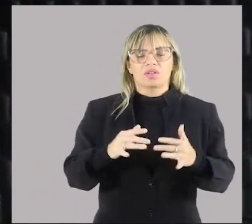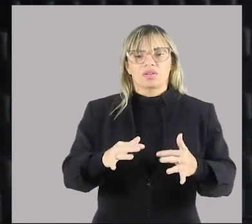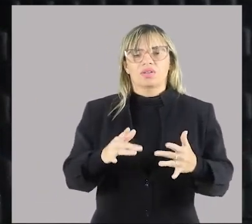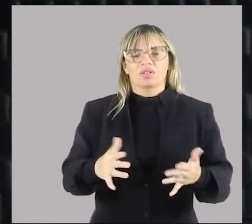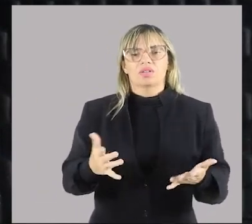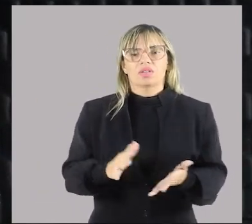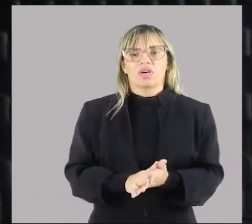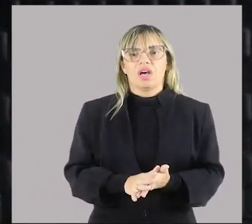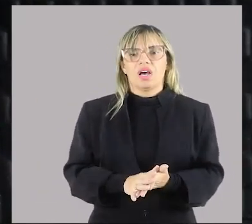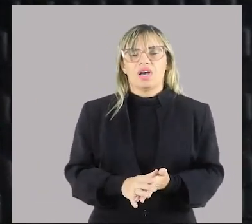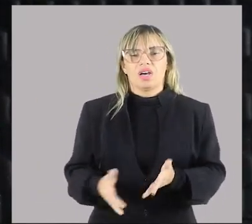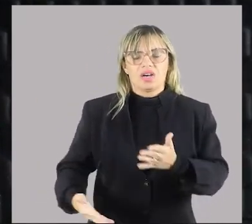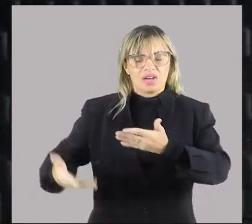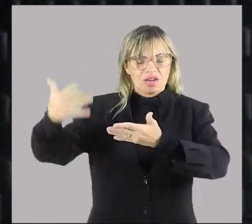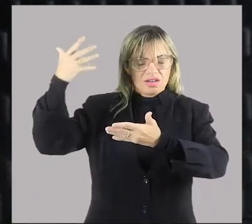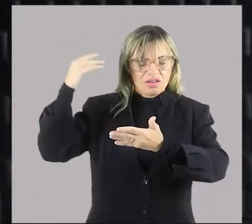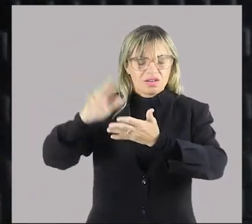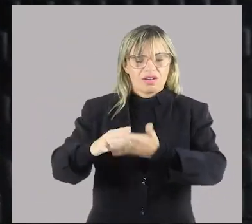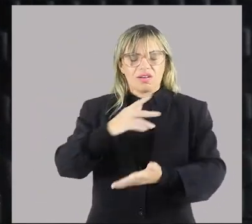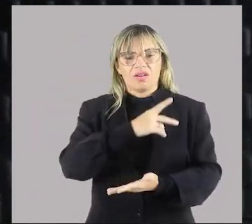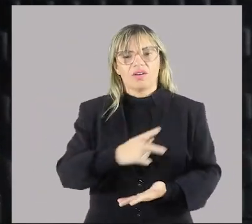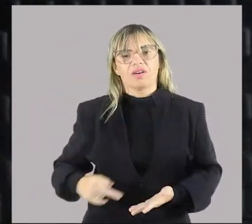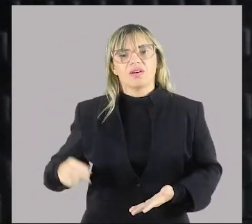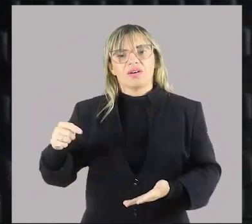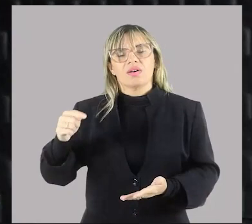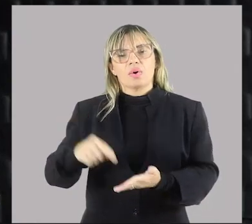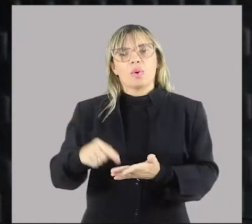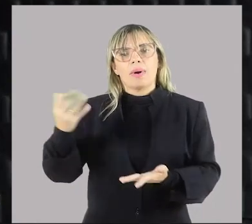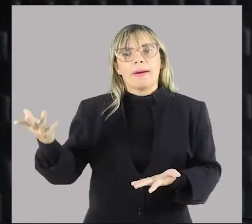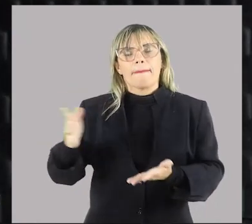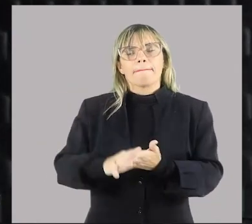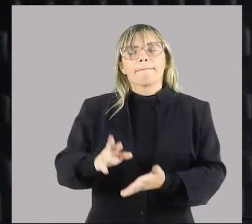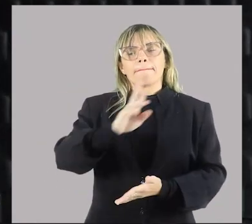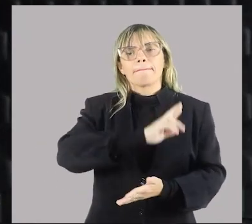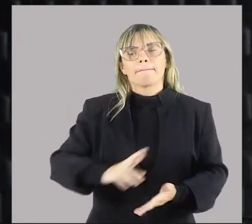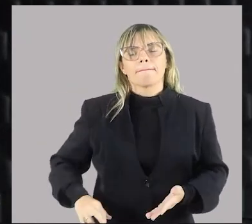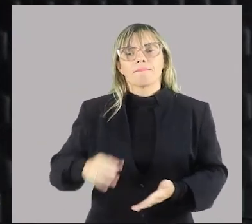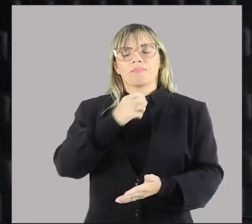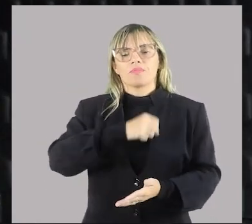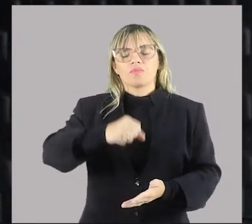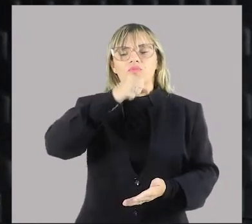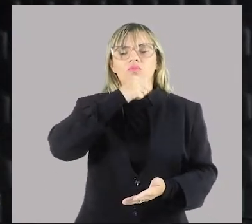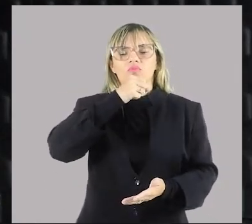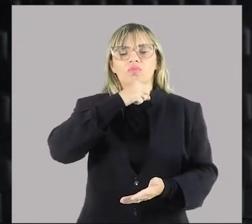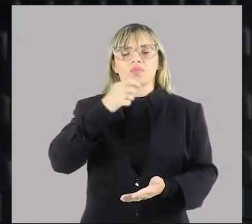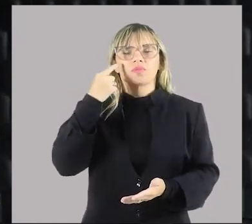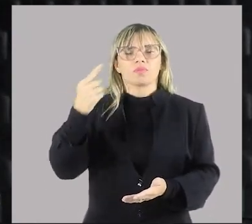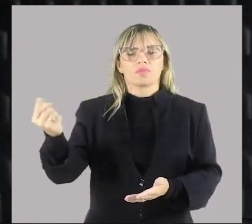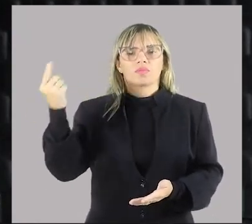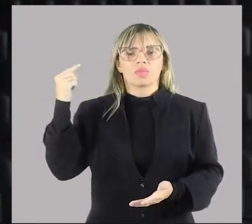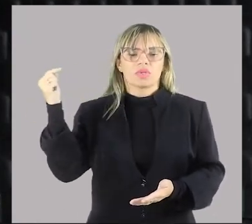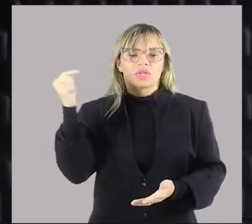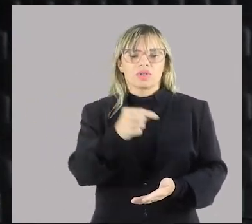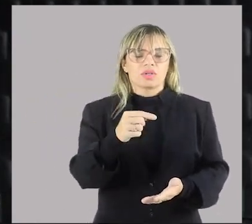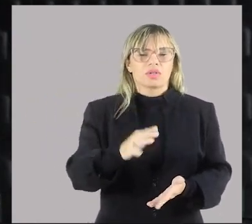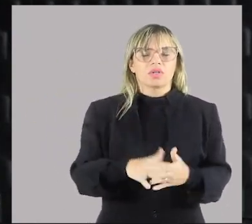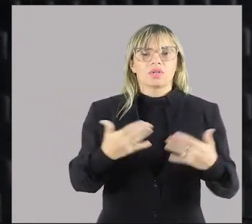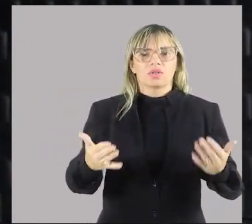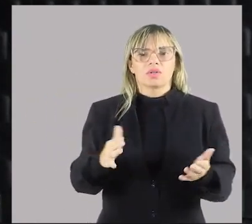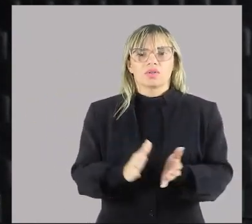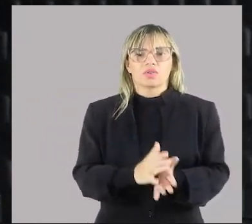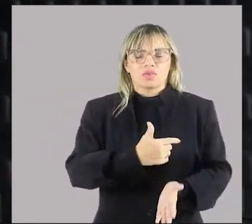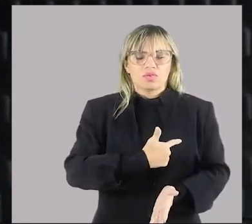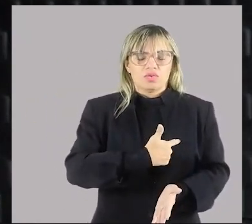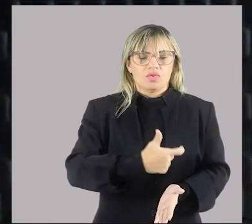Era Vargas. Quem vai chamar a República Oligárquica de República Velha são os defensores do